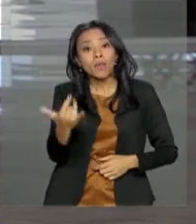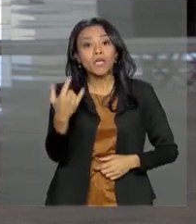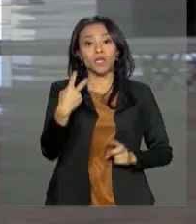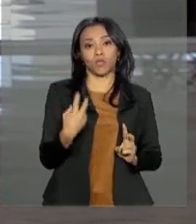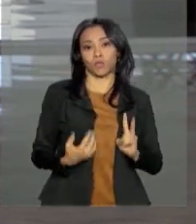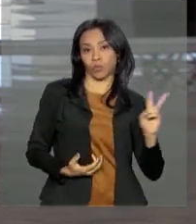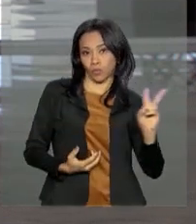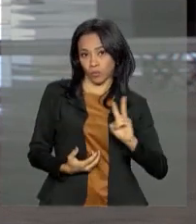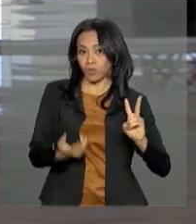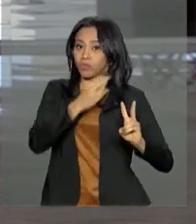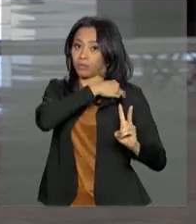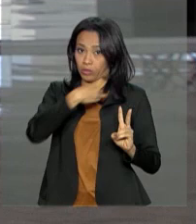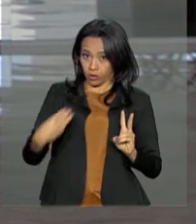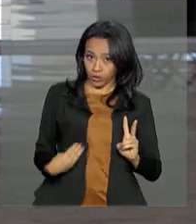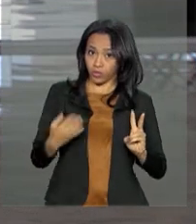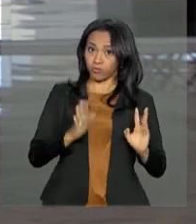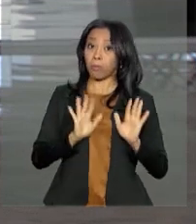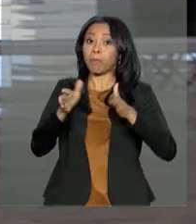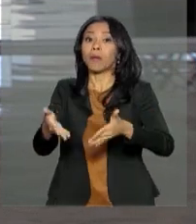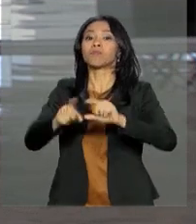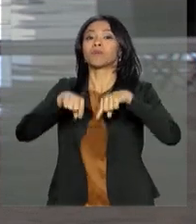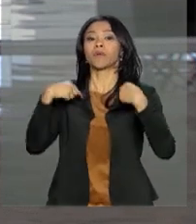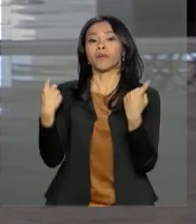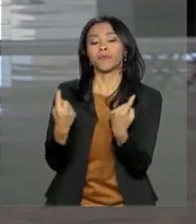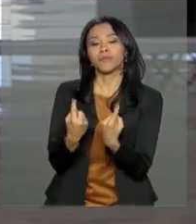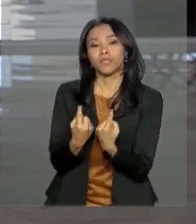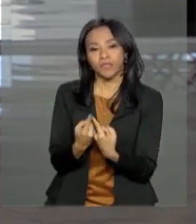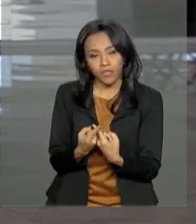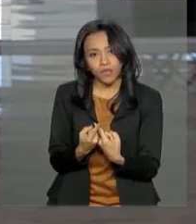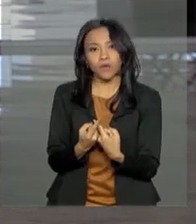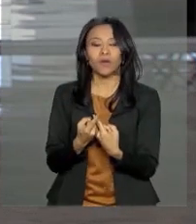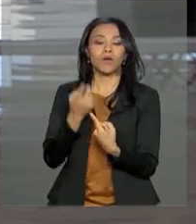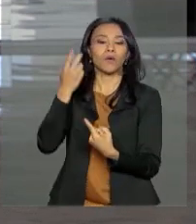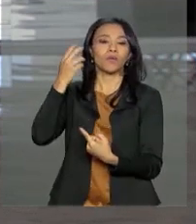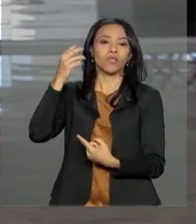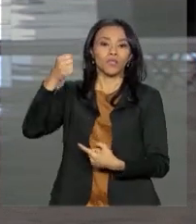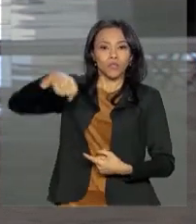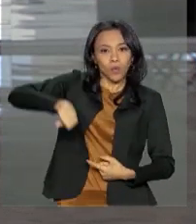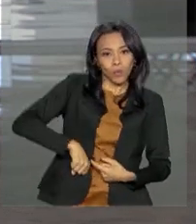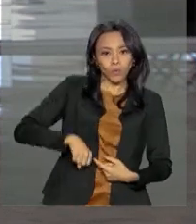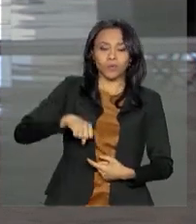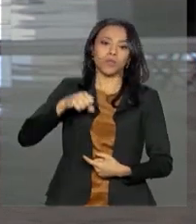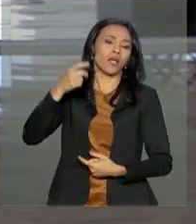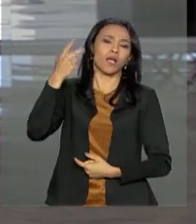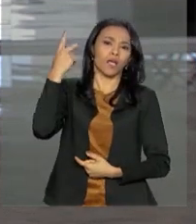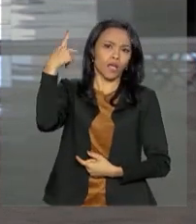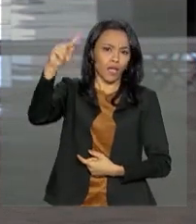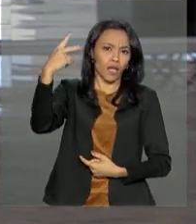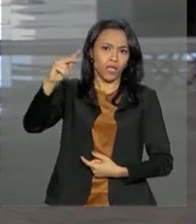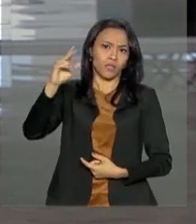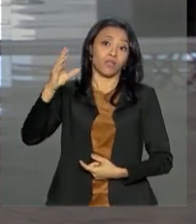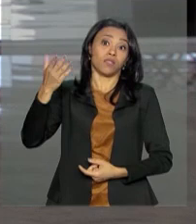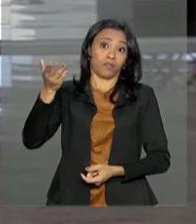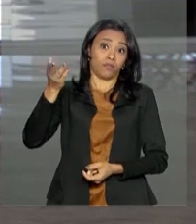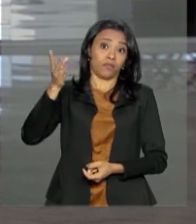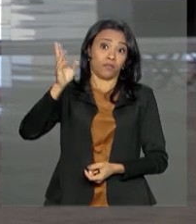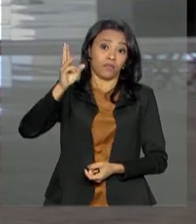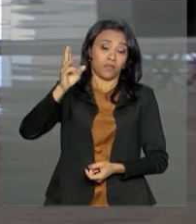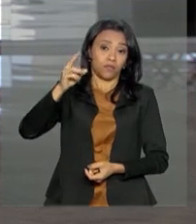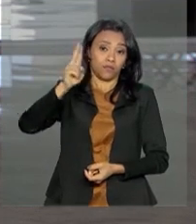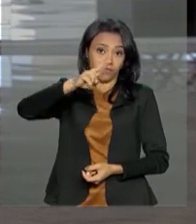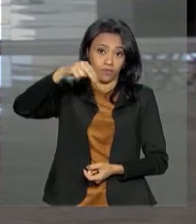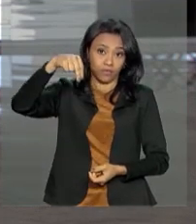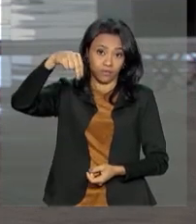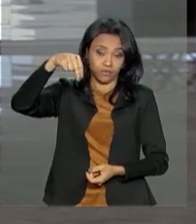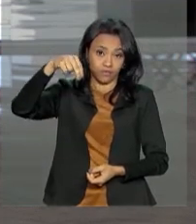participam de uma reunião da rede consular brasileira na américa do norte com a participação dos